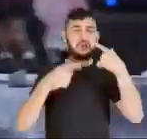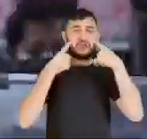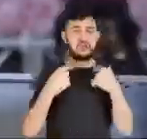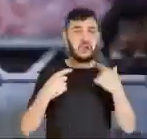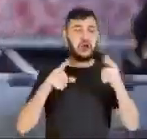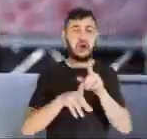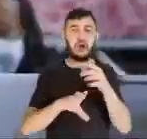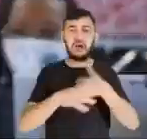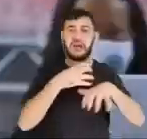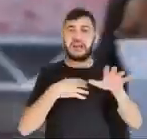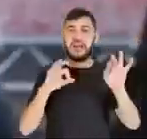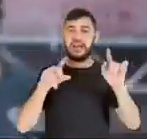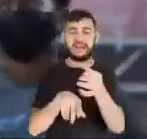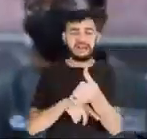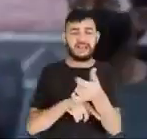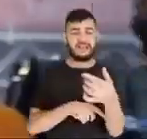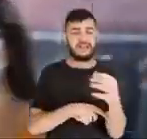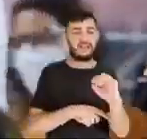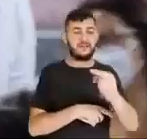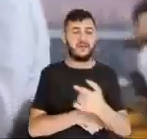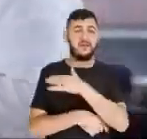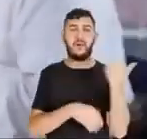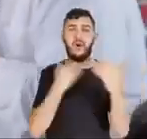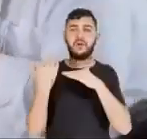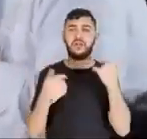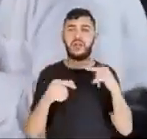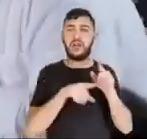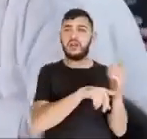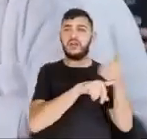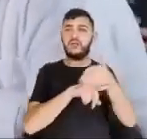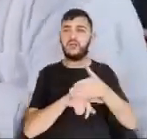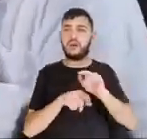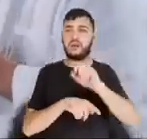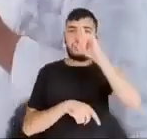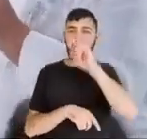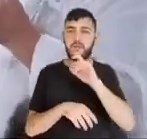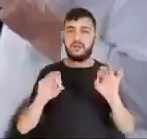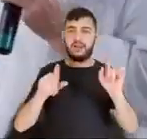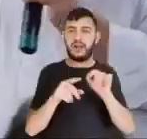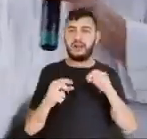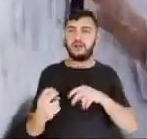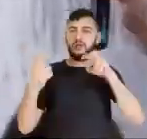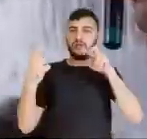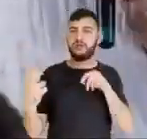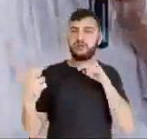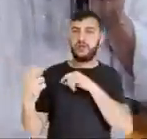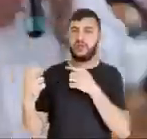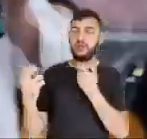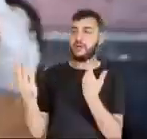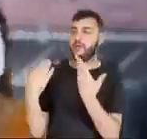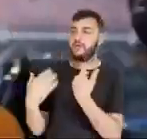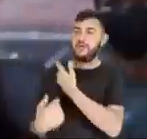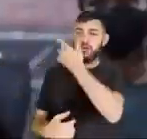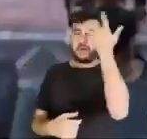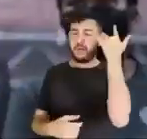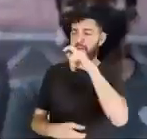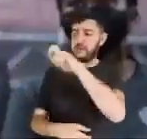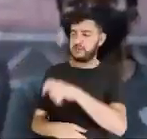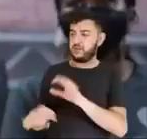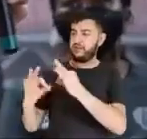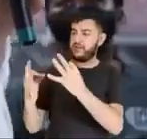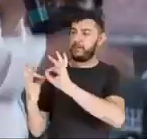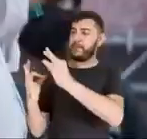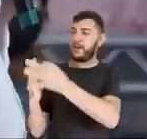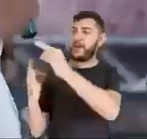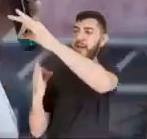hospital, um cara que nunca foi conversar com um parente de uma pessoa que foi vítima do Covid, e ainda continua